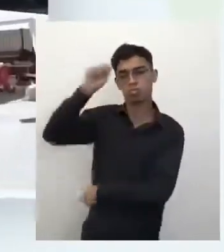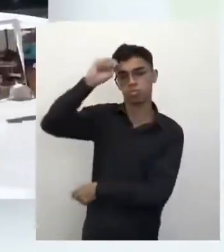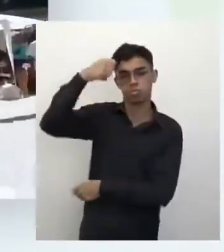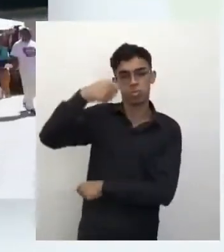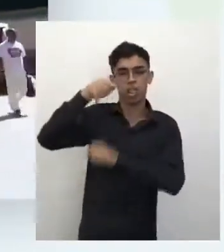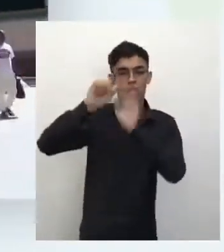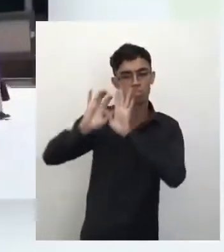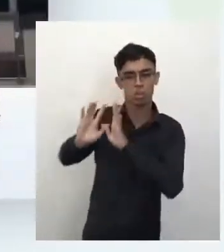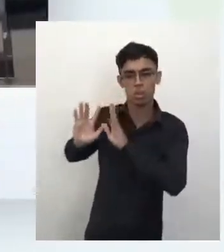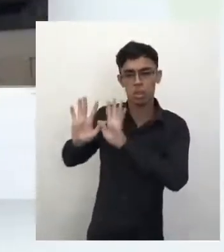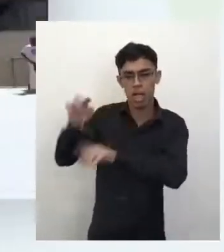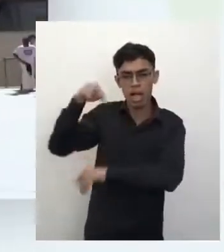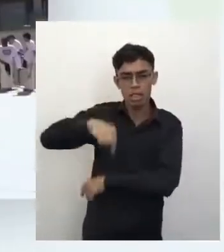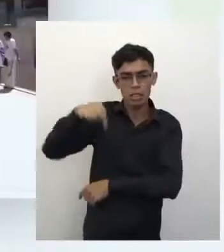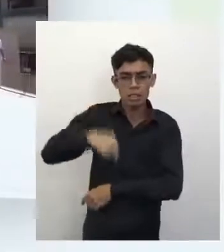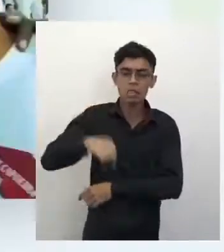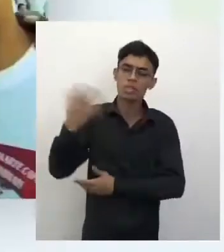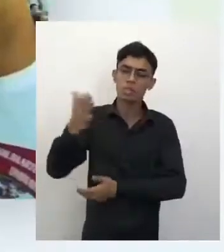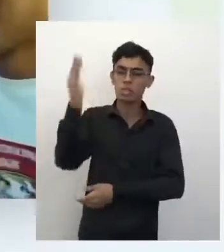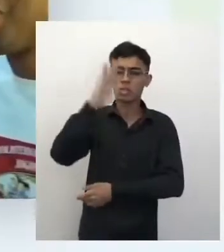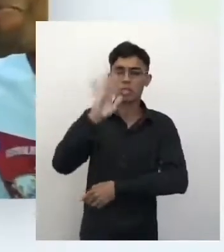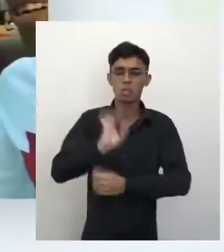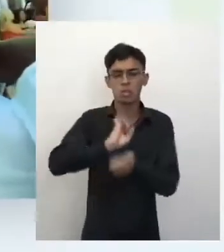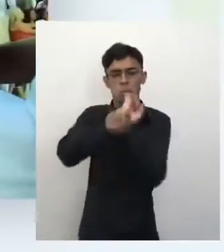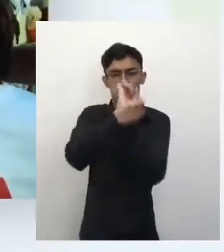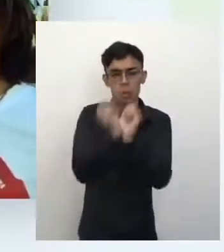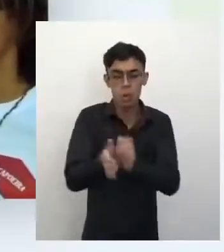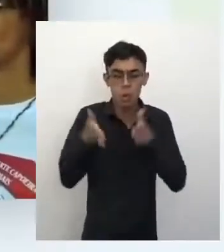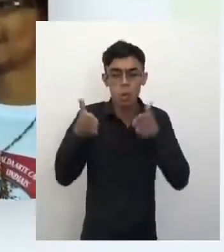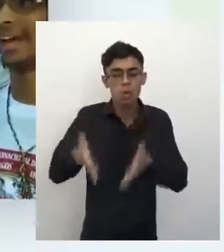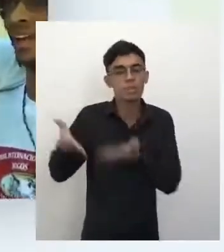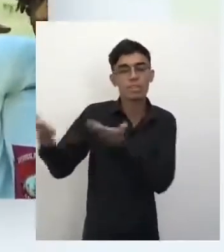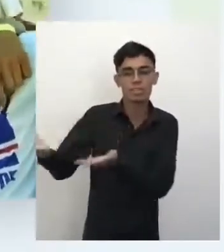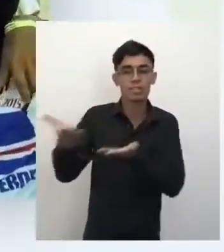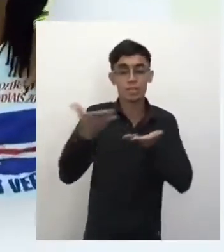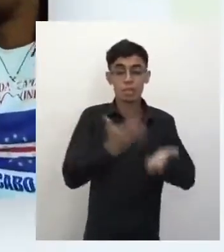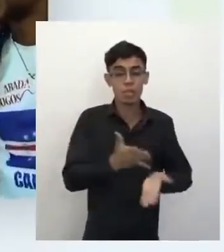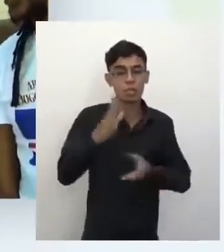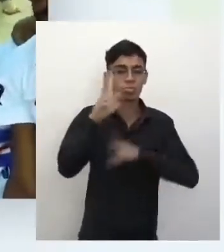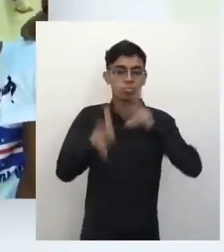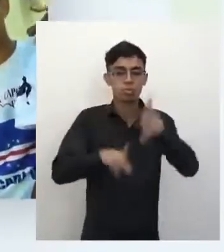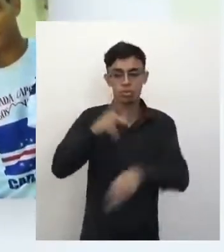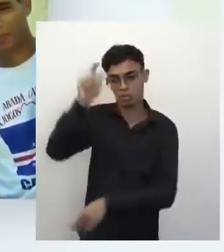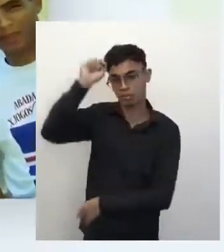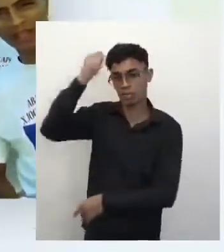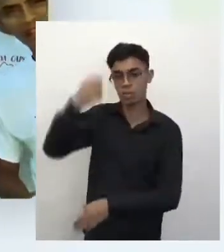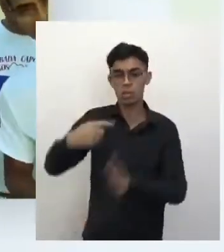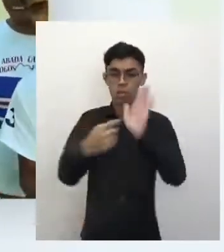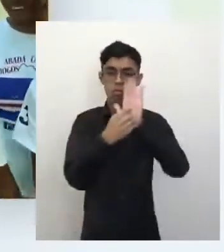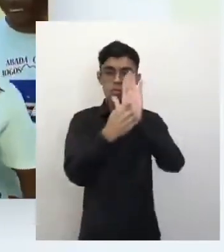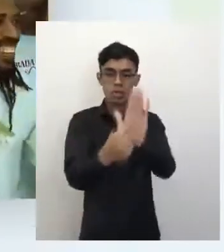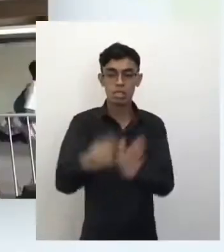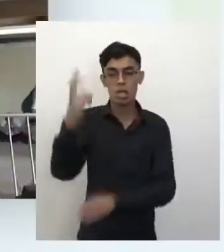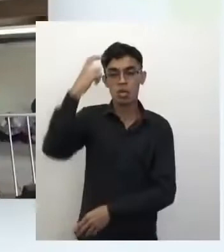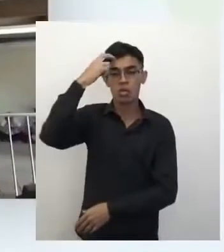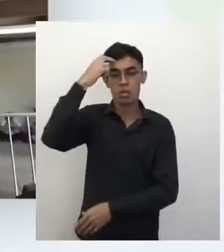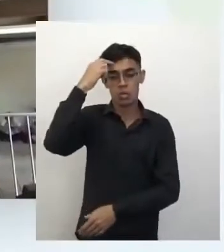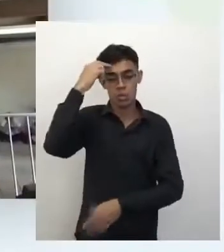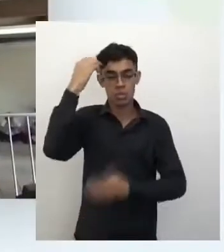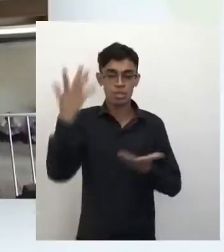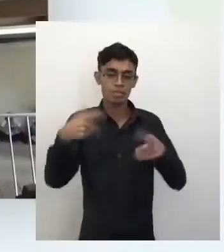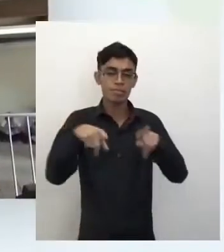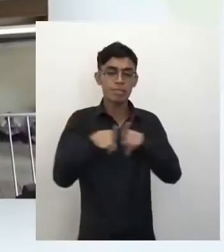aqui escravizados. Hoje estão sendo convidados para demonstrar sua cultura e encontrar com a